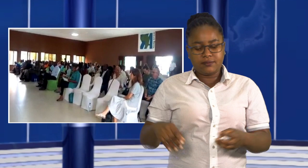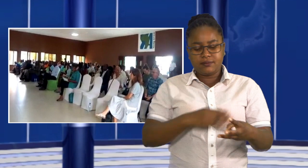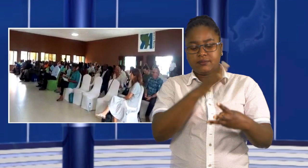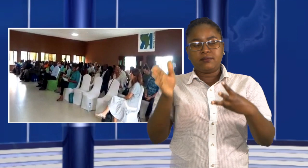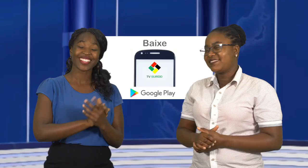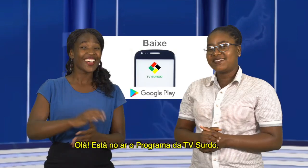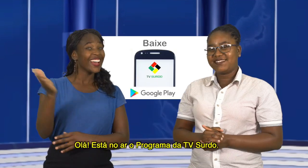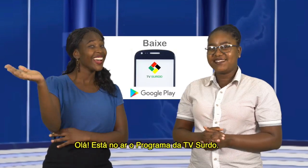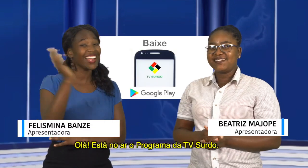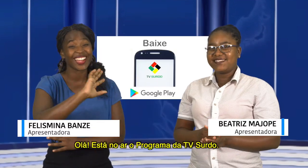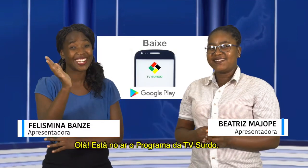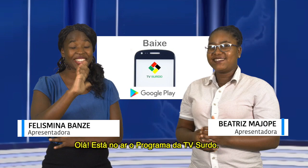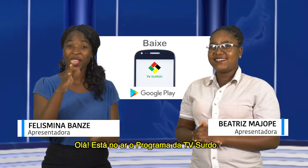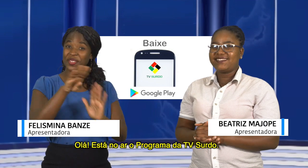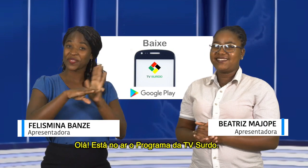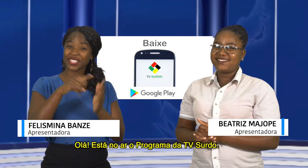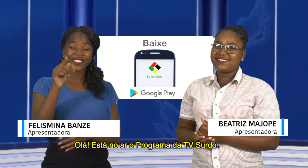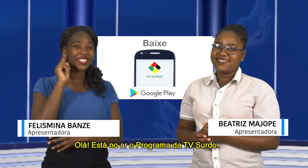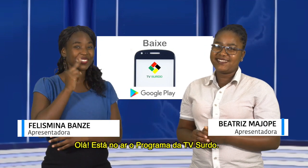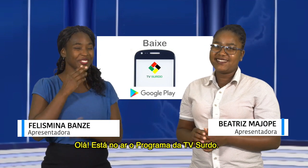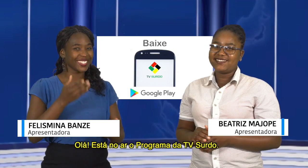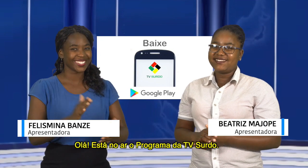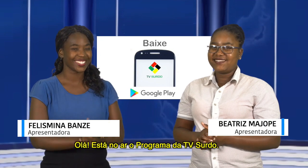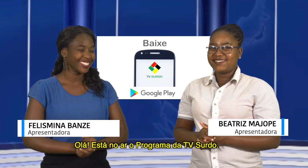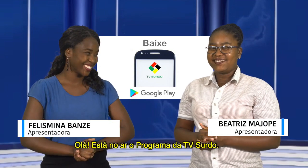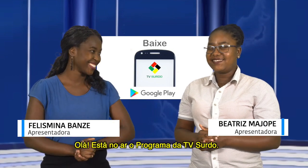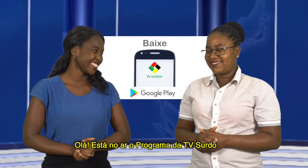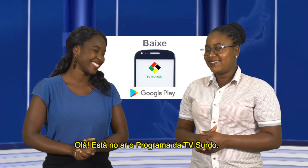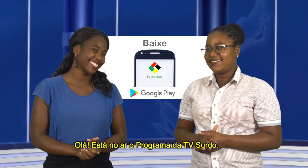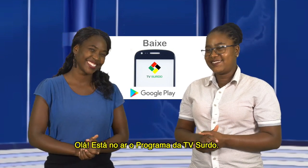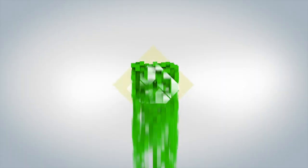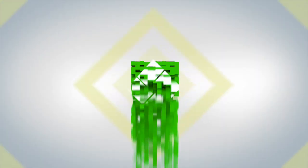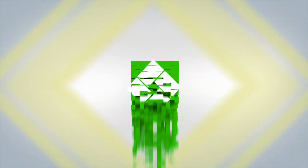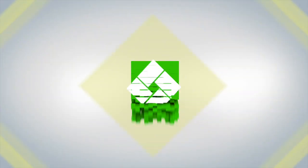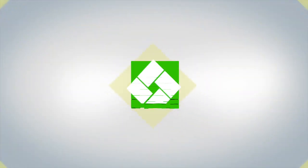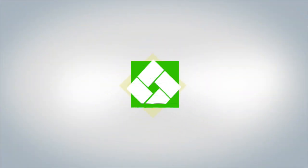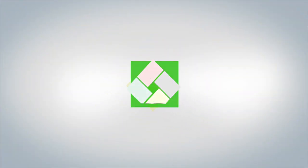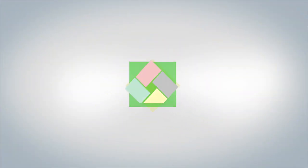Beira. Olá, está no ar o programa da TV Surdo.